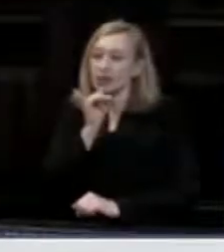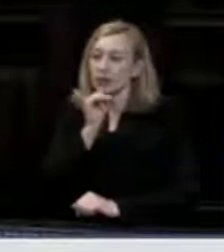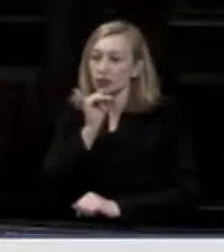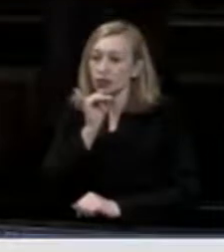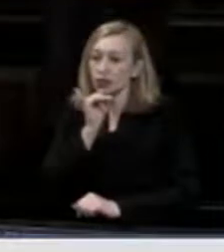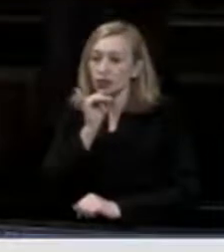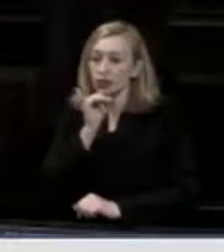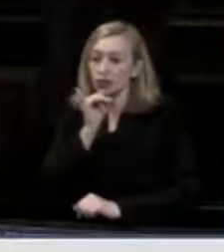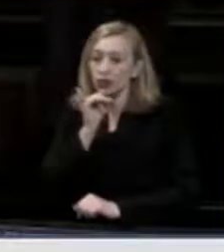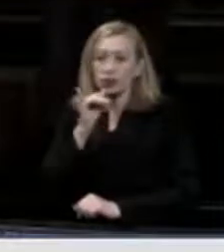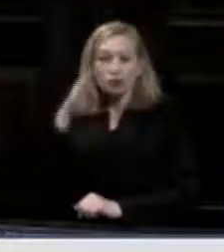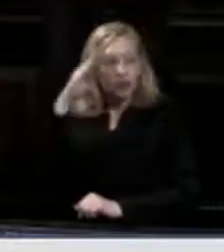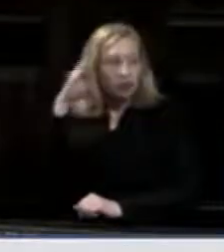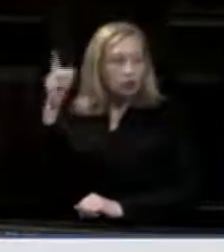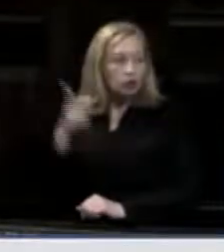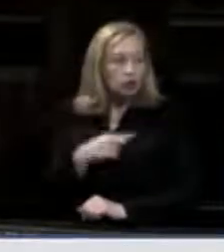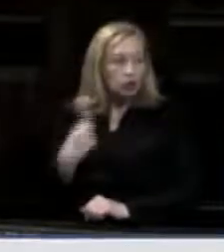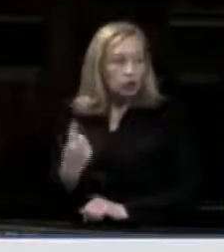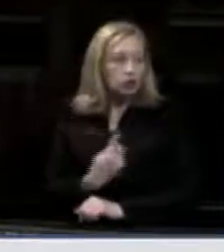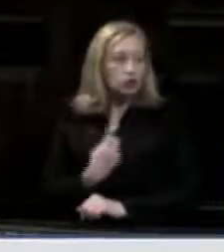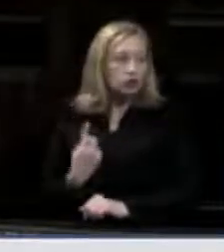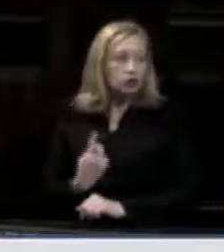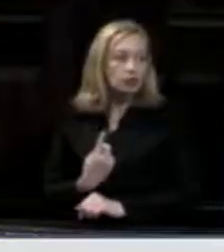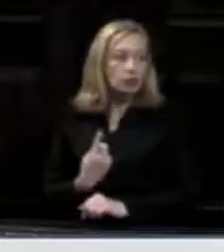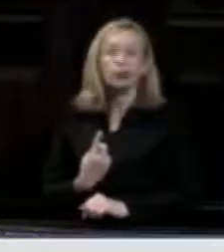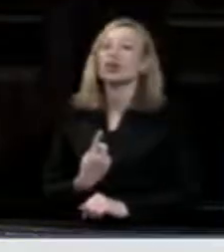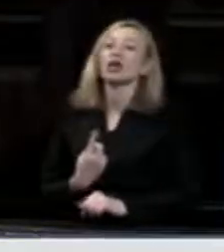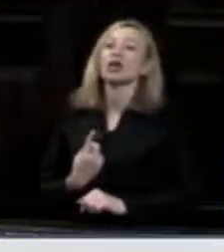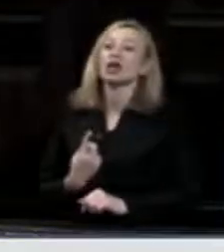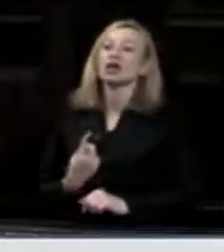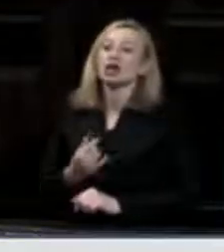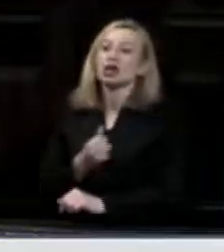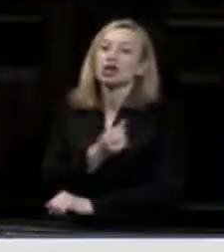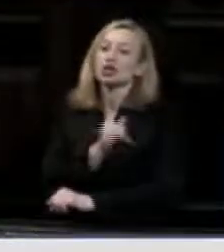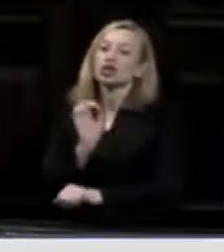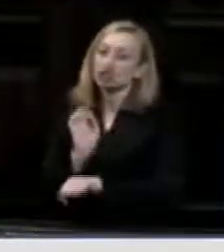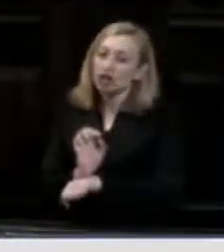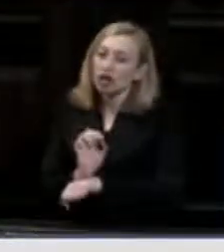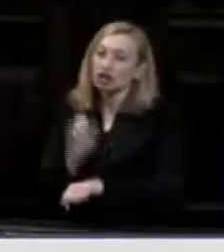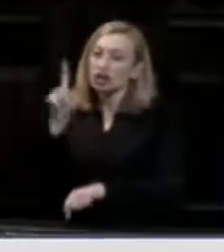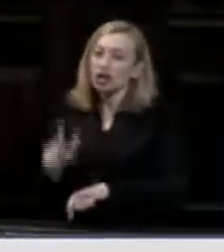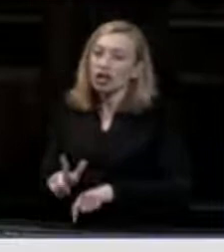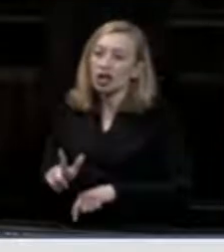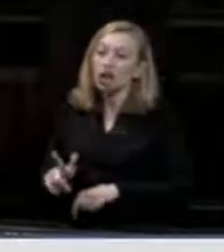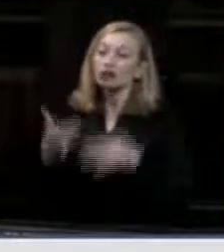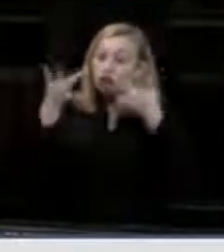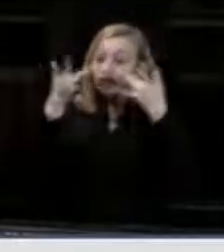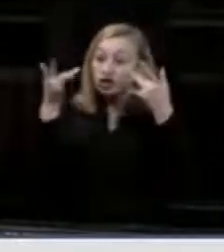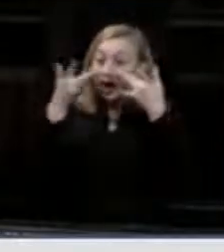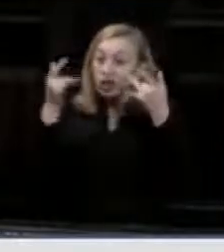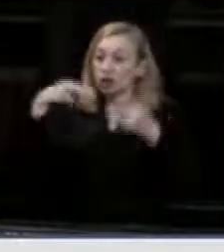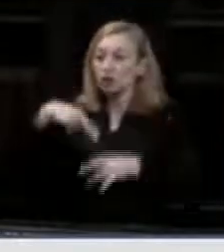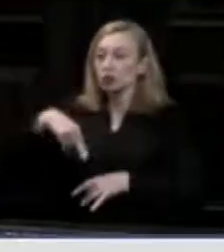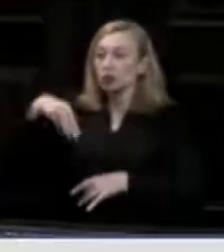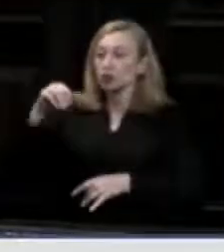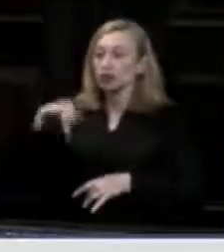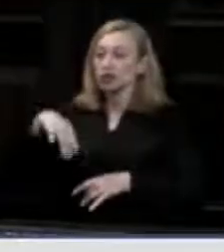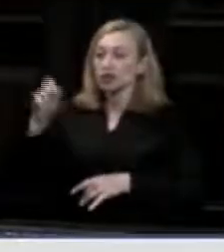Estado, que é o Teatro Municipal, que vive bambemba,